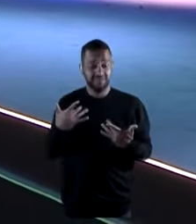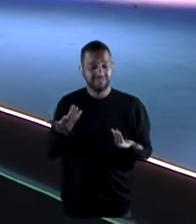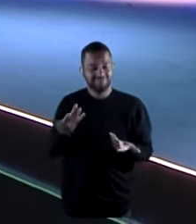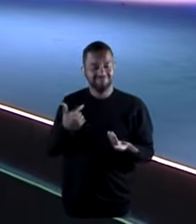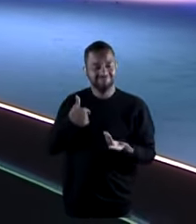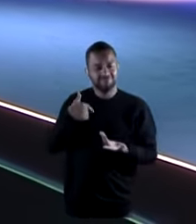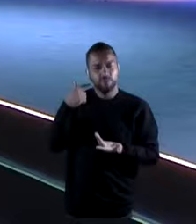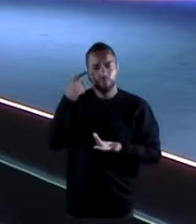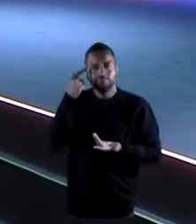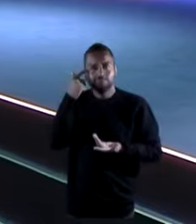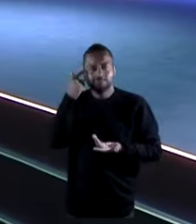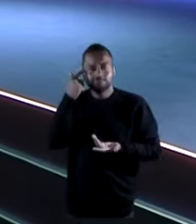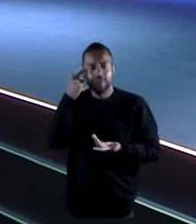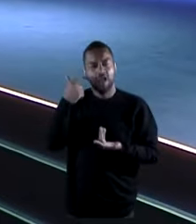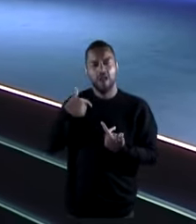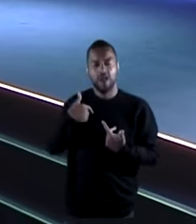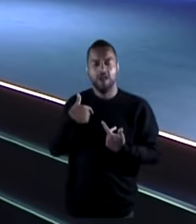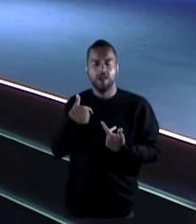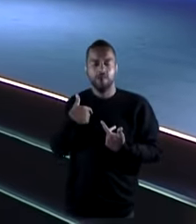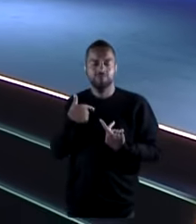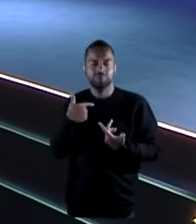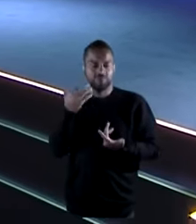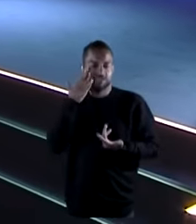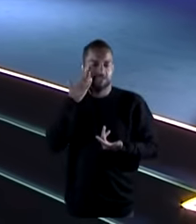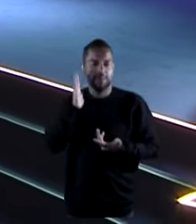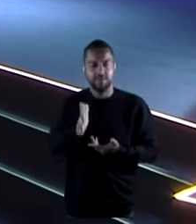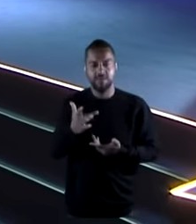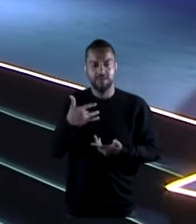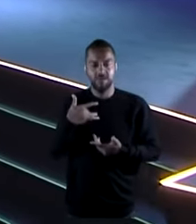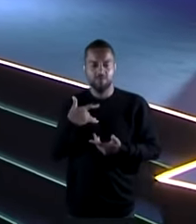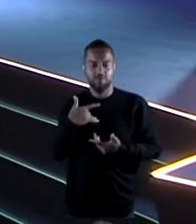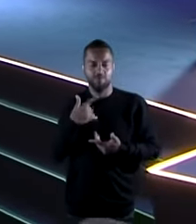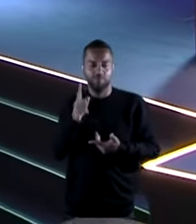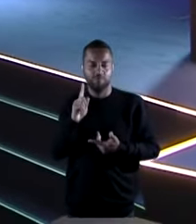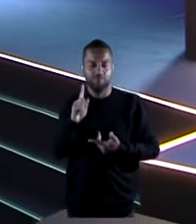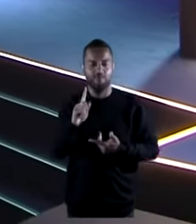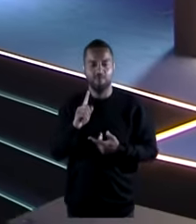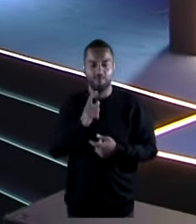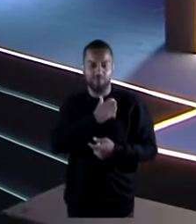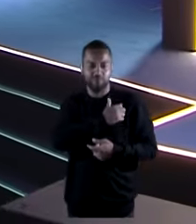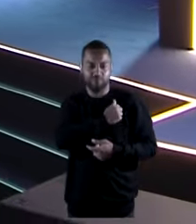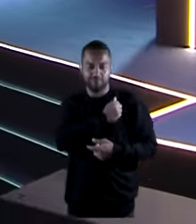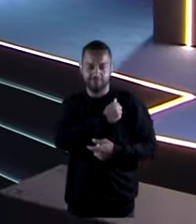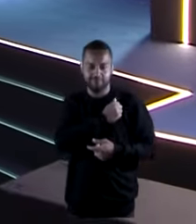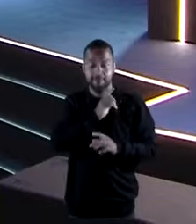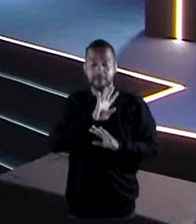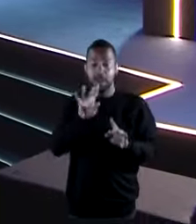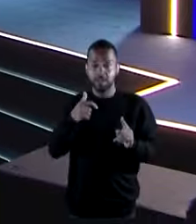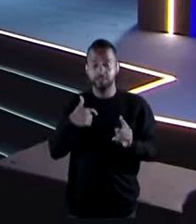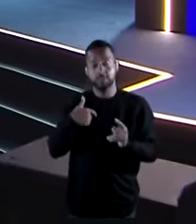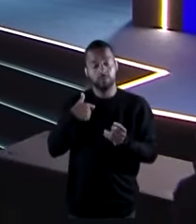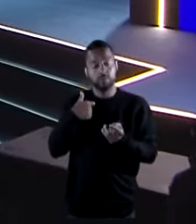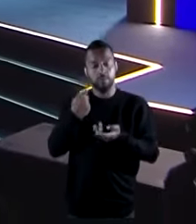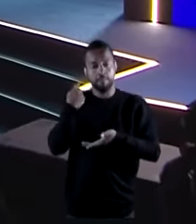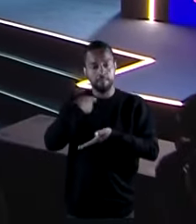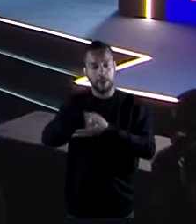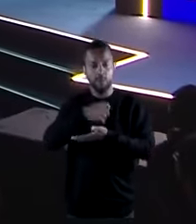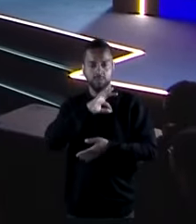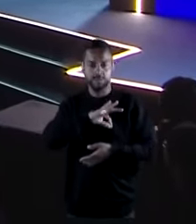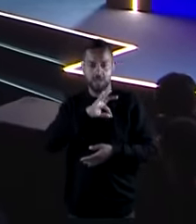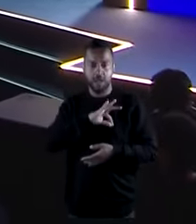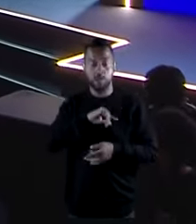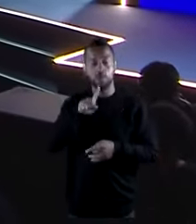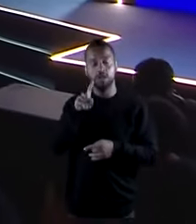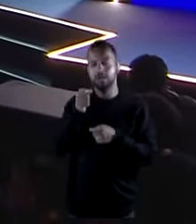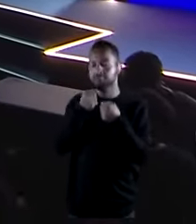ia tentar contar a história deles. Eu só sinto falta de estar mais como torcedor, porque eu sou pago para ser jornalista, eu não sou pago para ser palmeirense, até porque